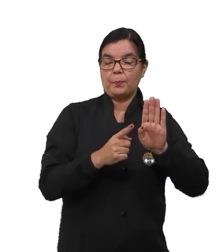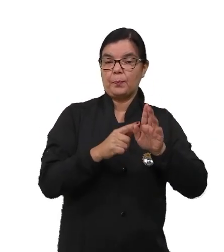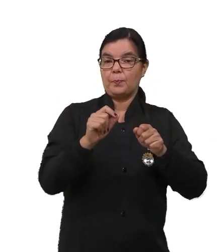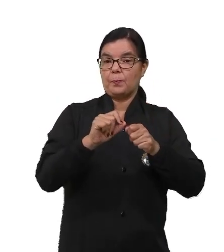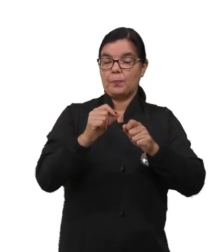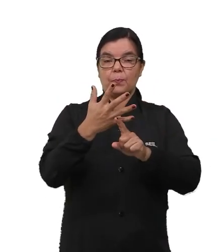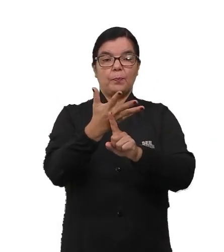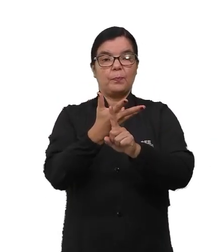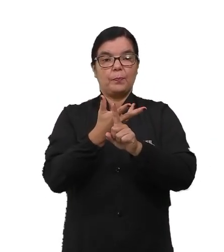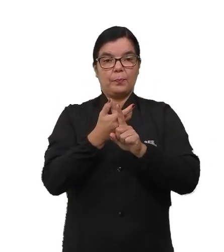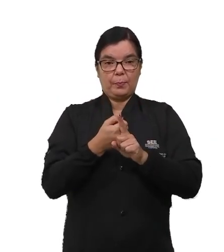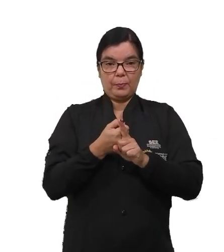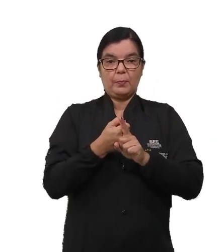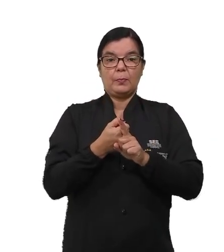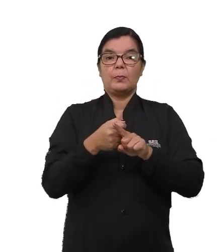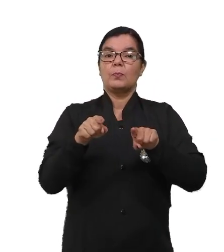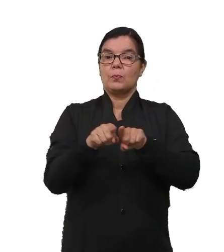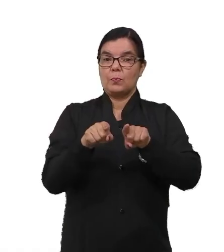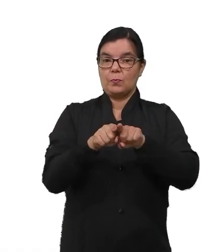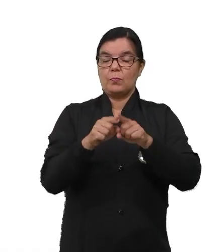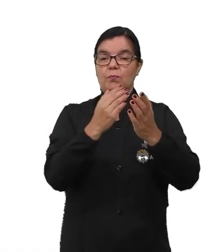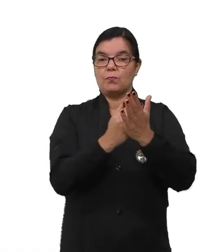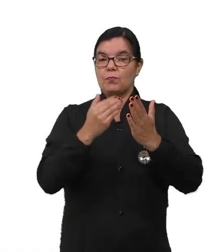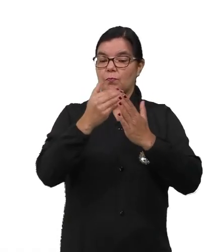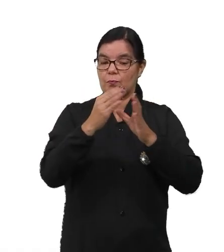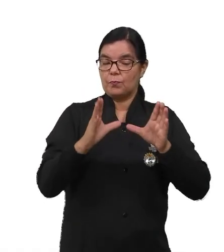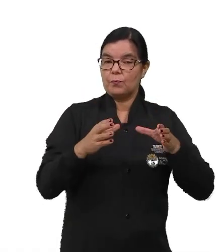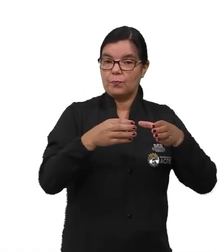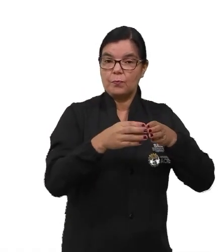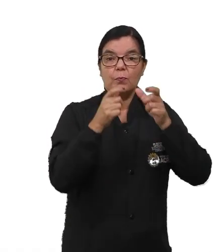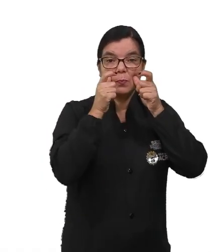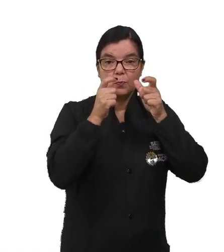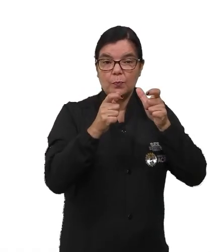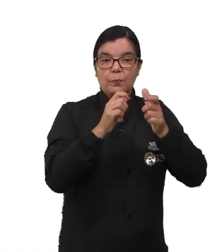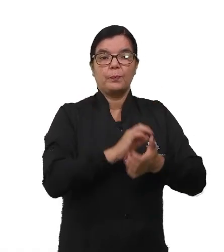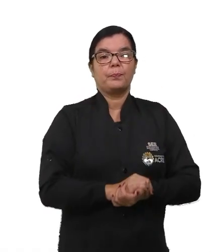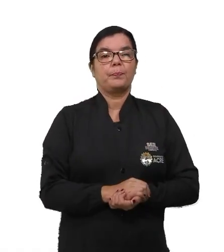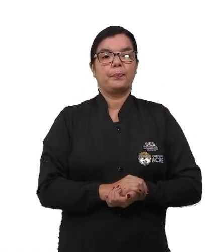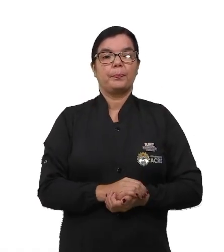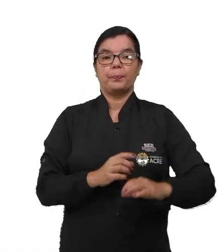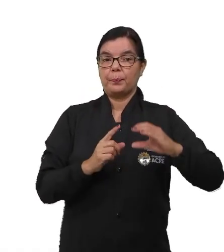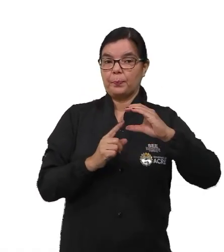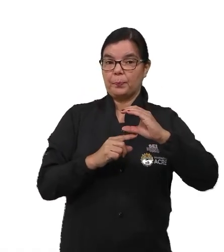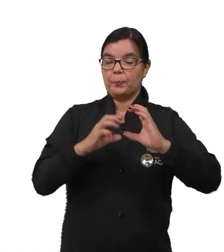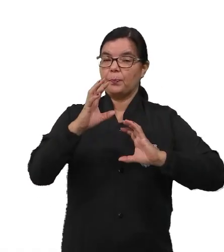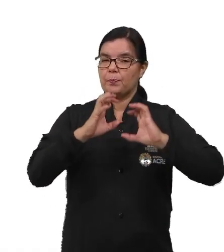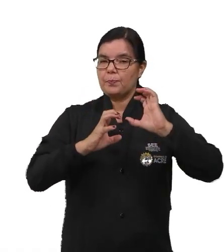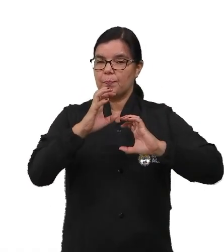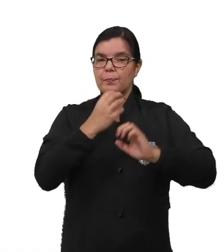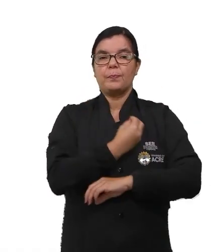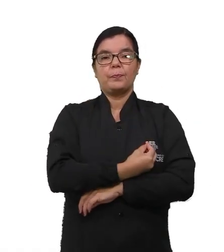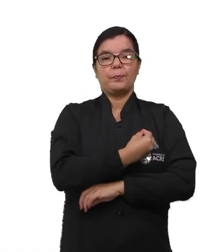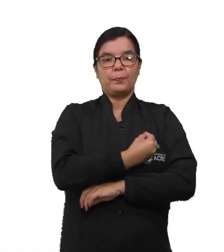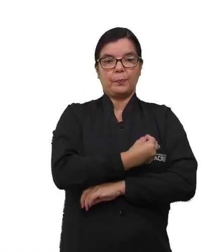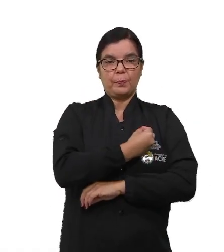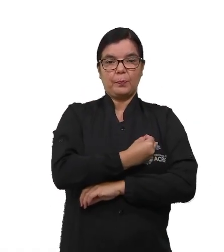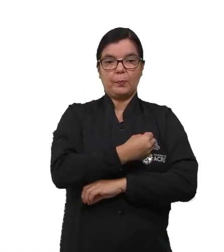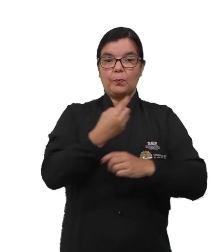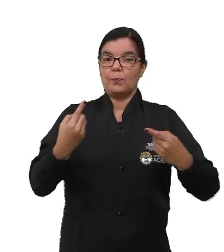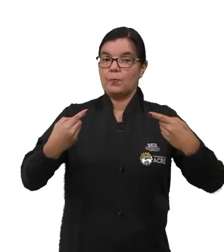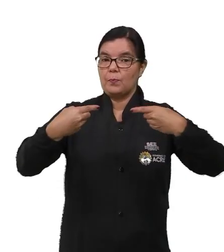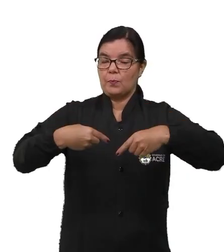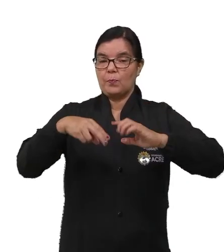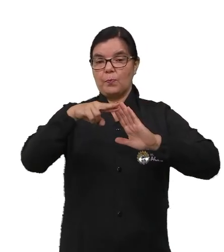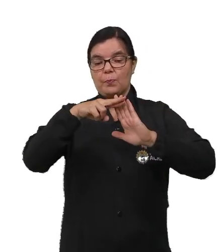a produção artística e a supressão dos interesses coletivos. C, o conflito